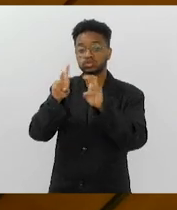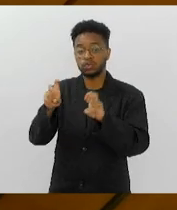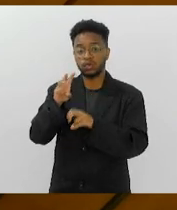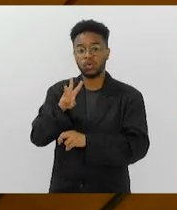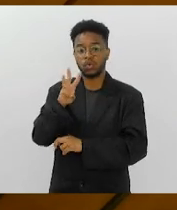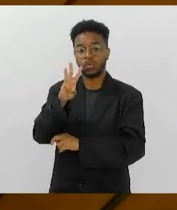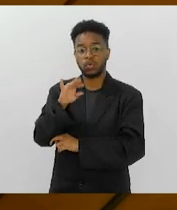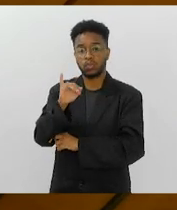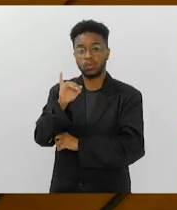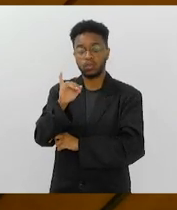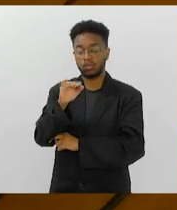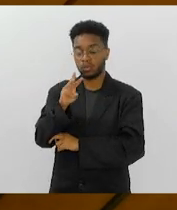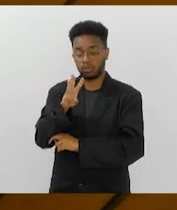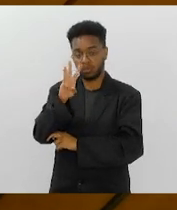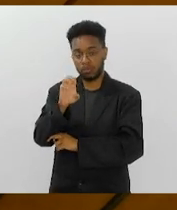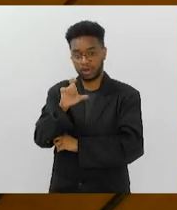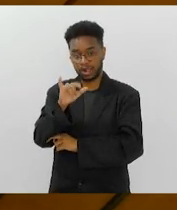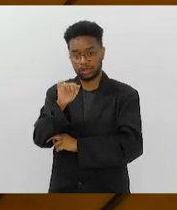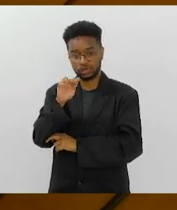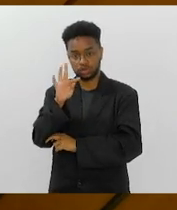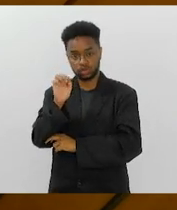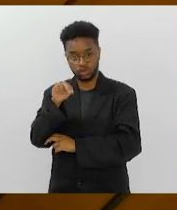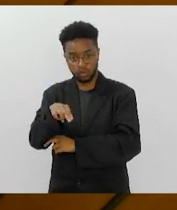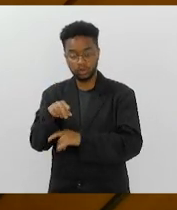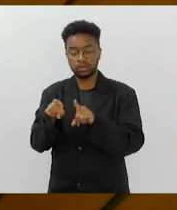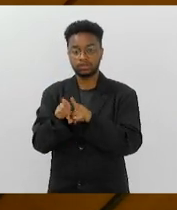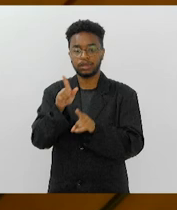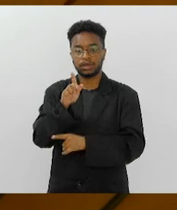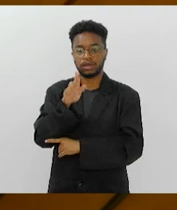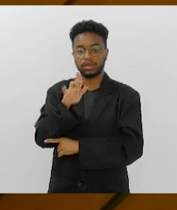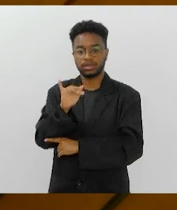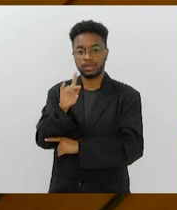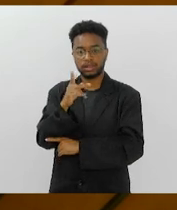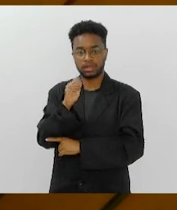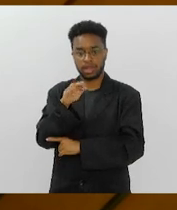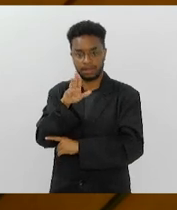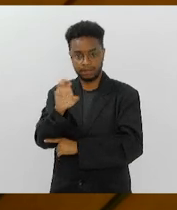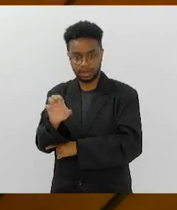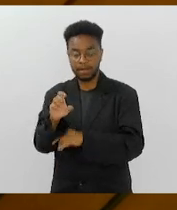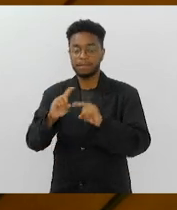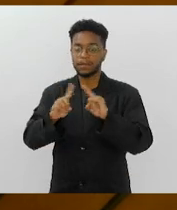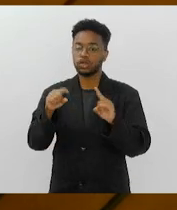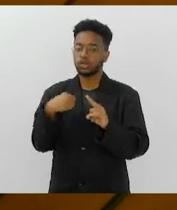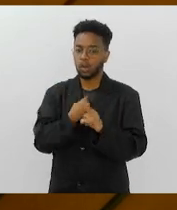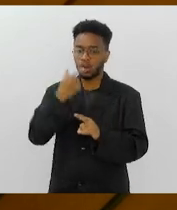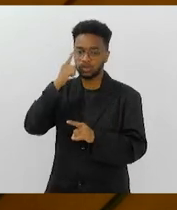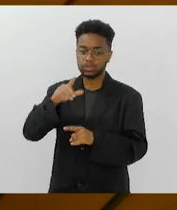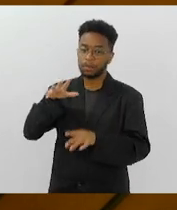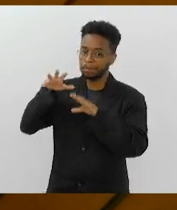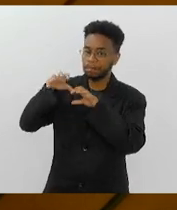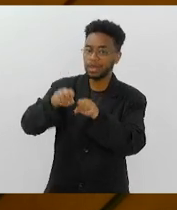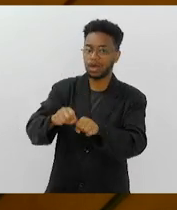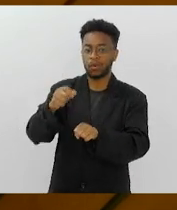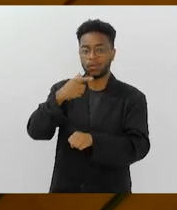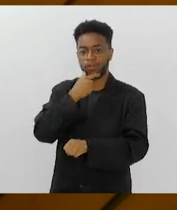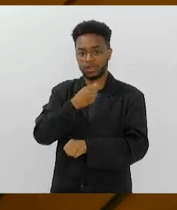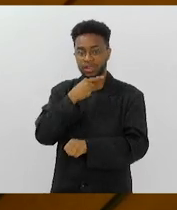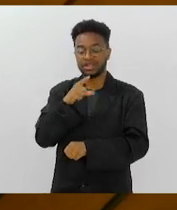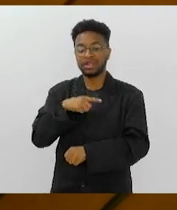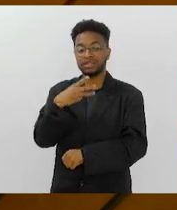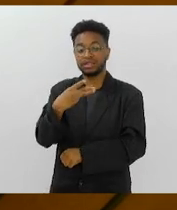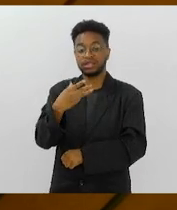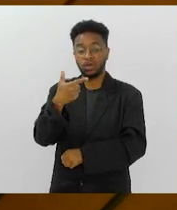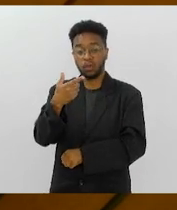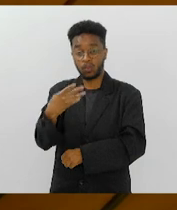Tauce. Enfim, foi um desencadeamento de ação que conseguimos também intervir. O menino com a arma na escola, 34 munições e